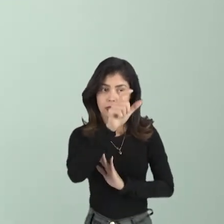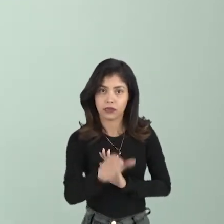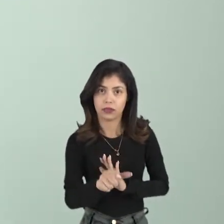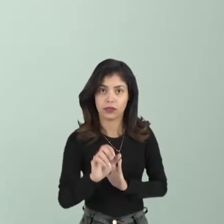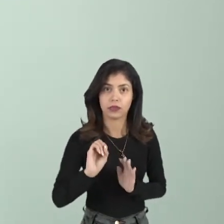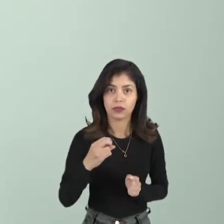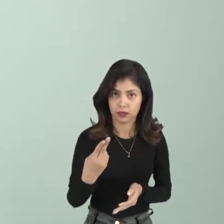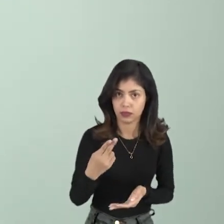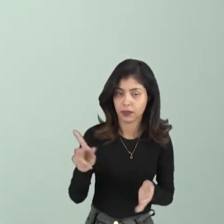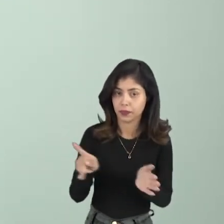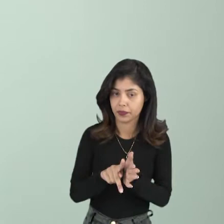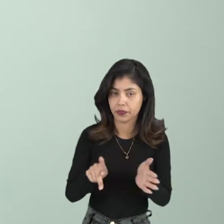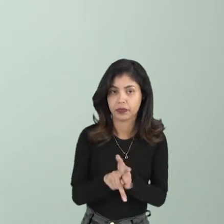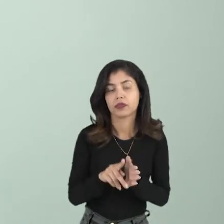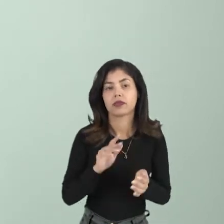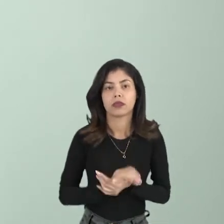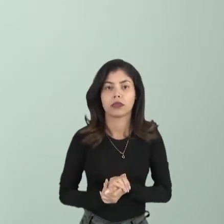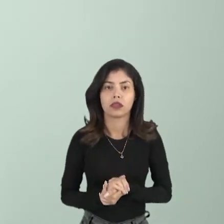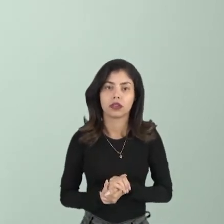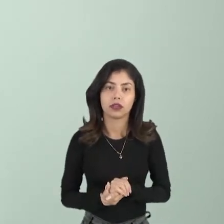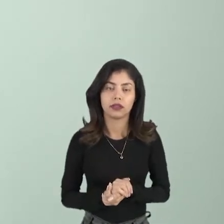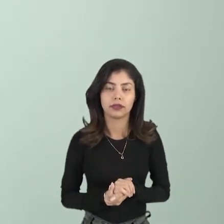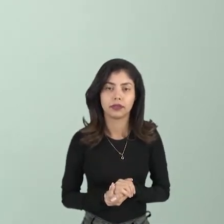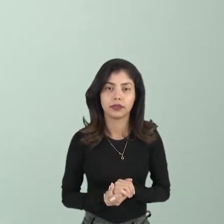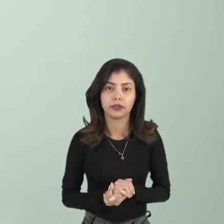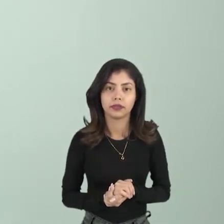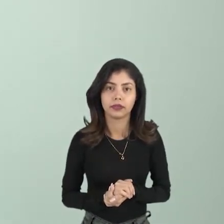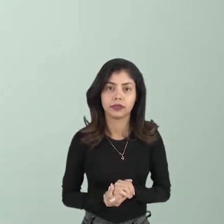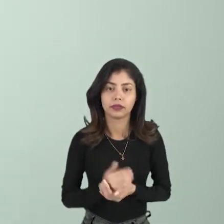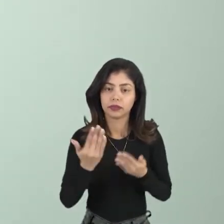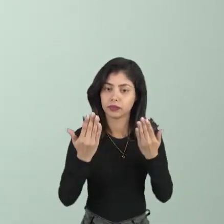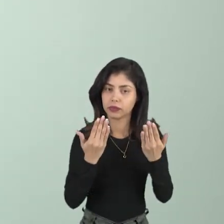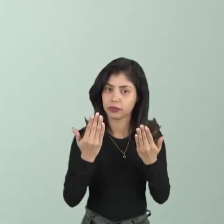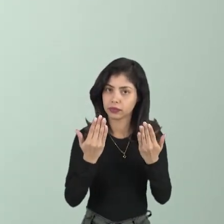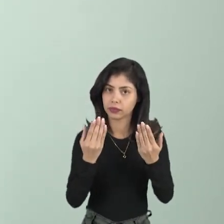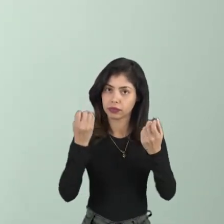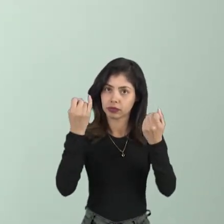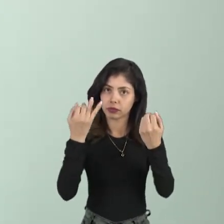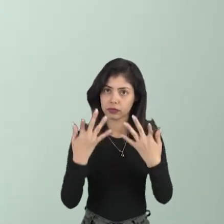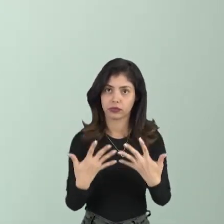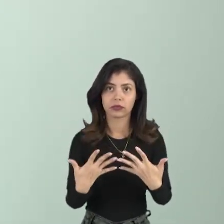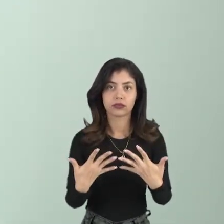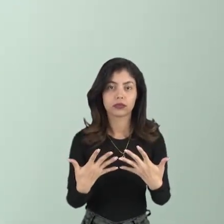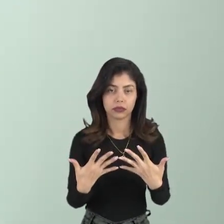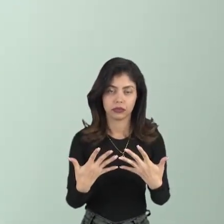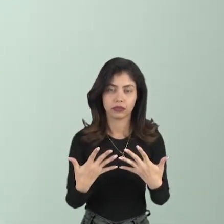ou atletismo em si, tá? Ele faz referência,